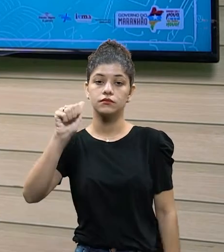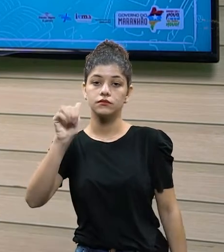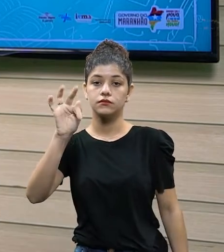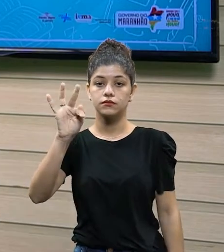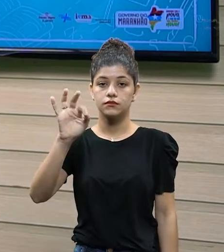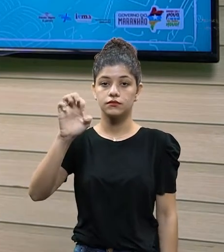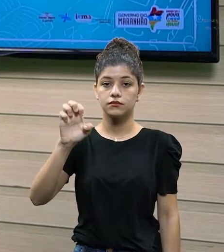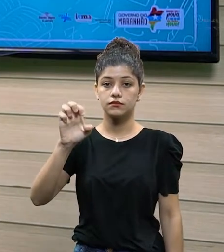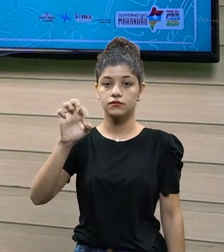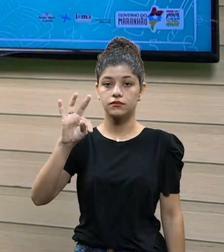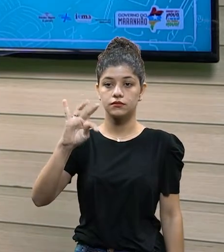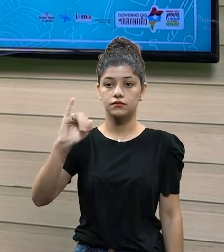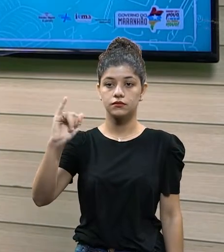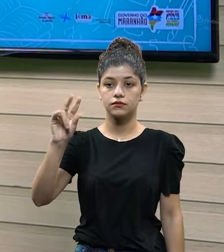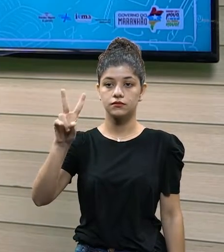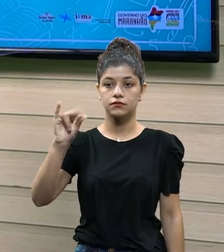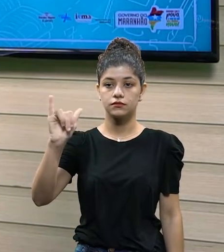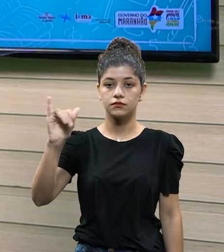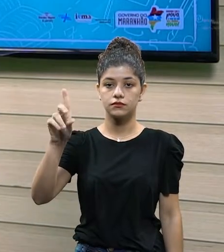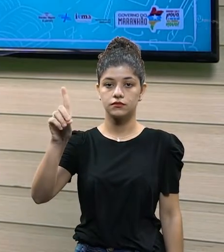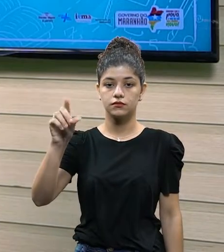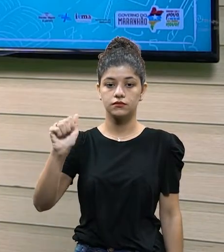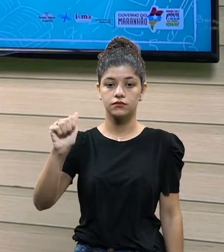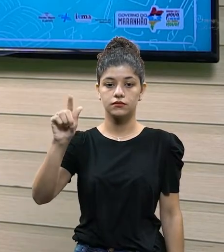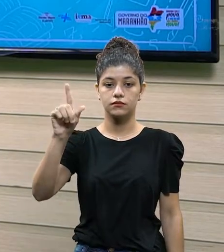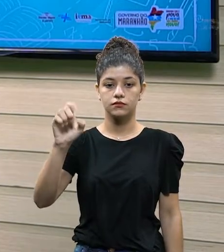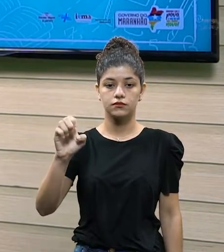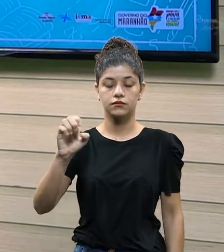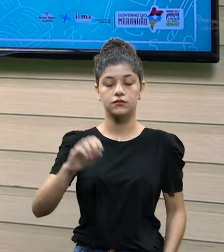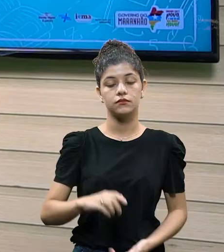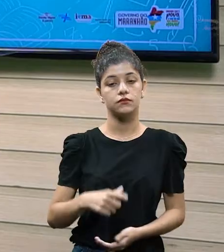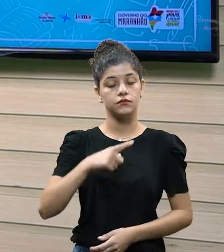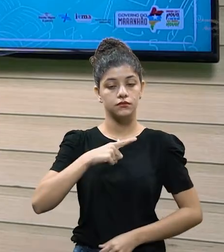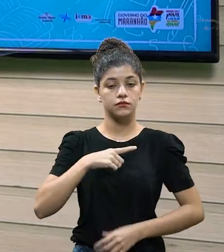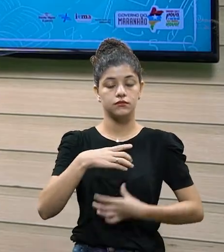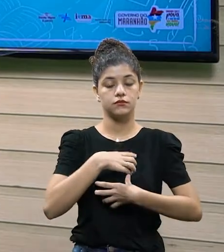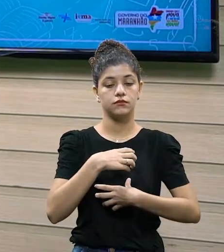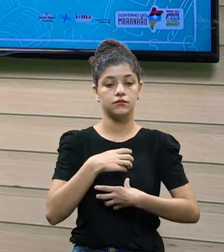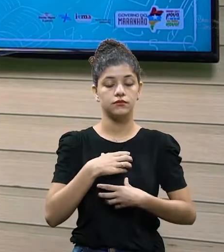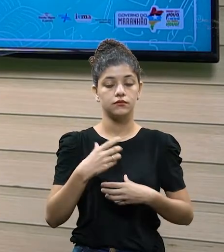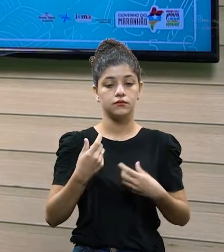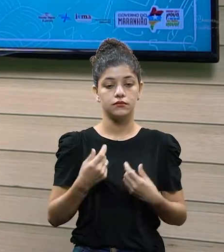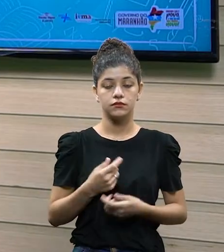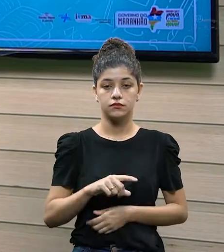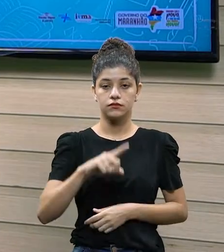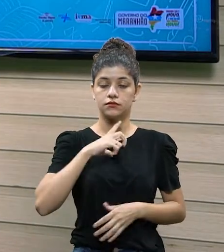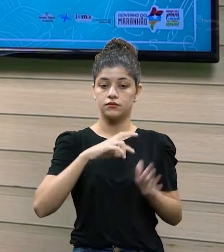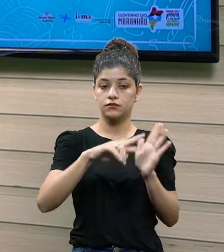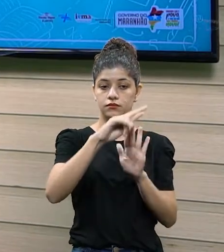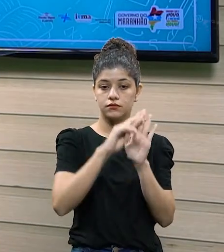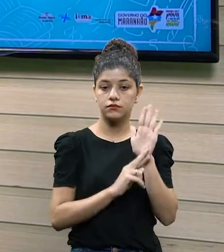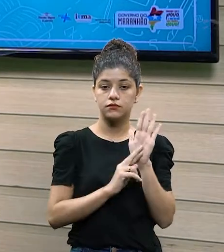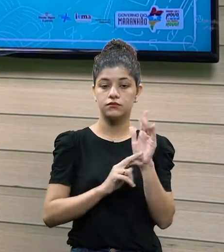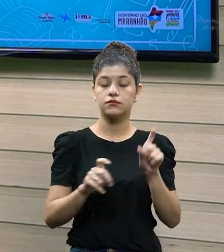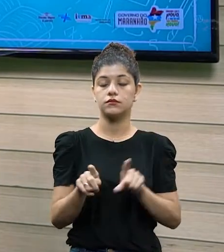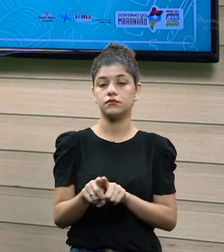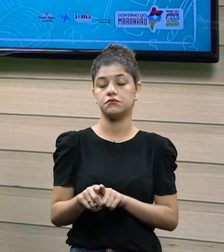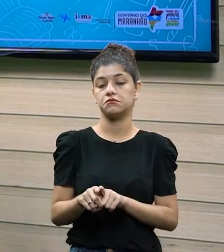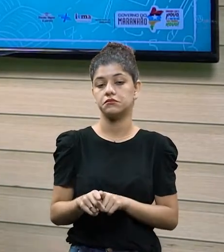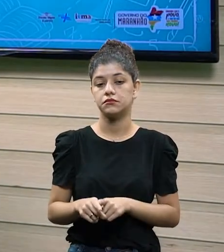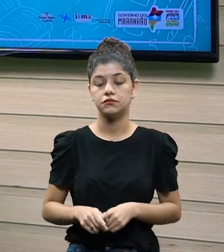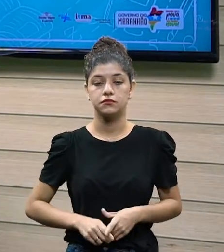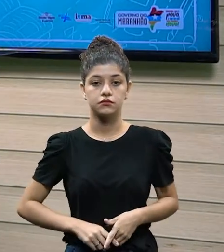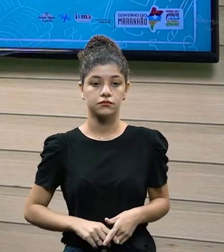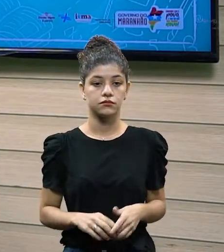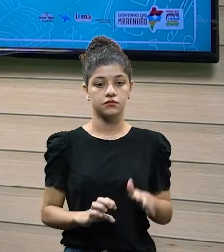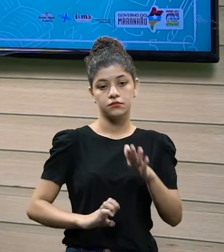afetividade. Então é muito importante hoje nas empresas você ter esse sentimento de afetividade. Claro, existem regras, existem normas.